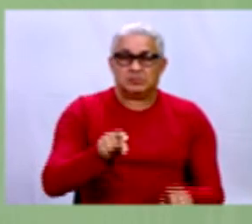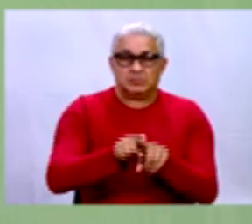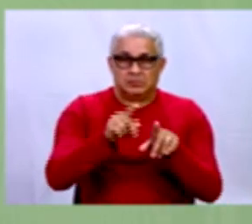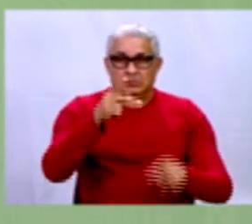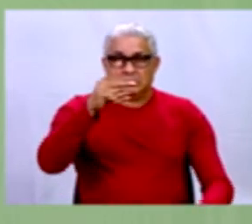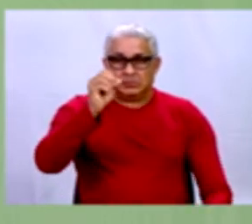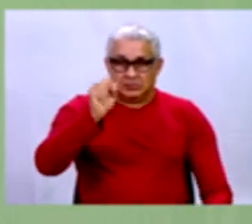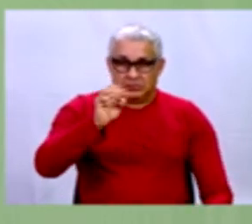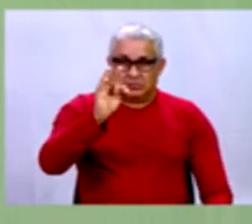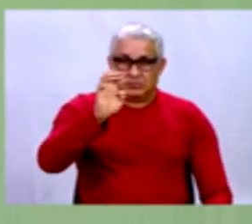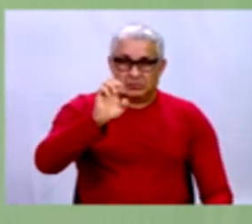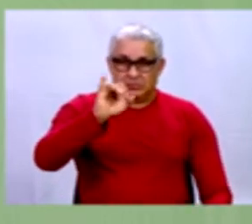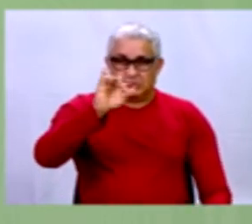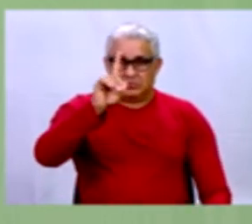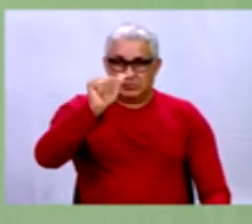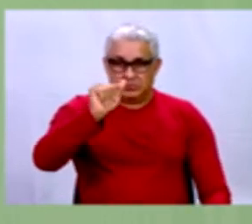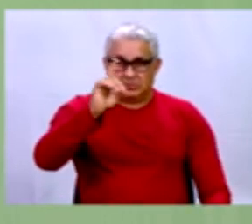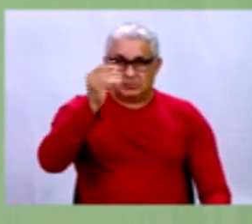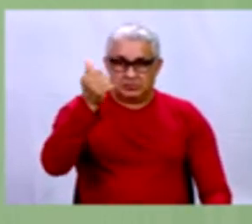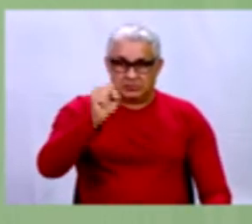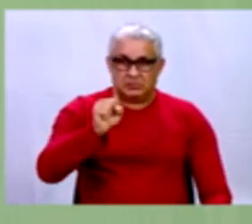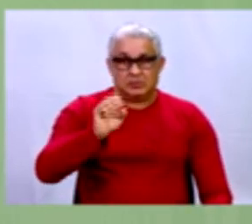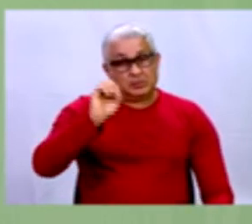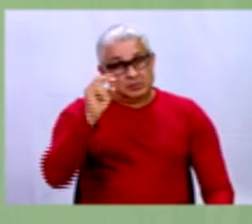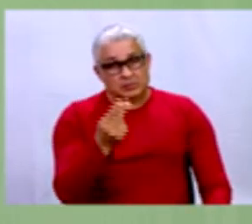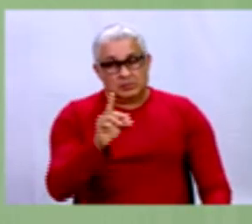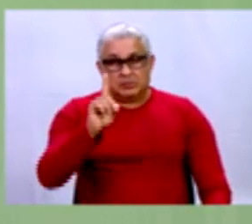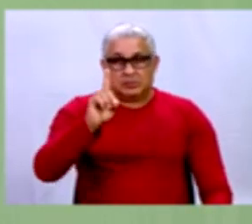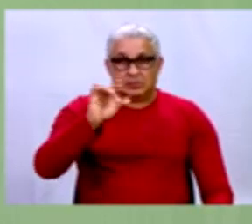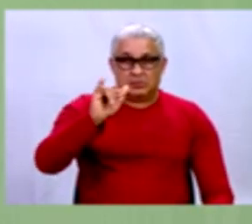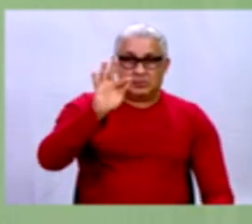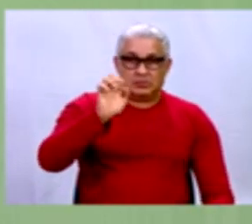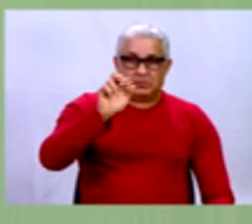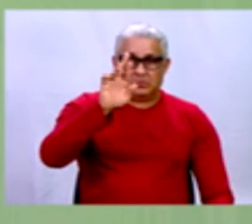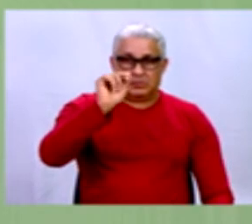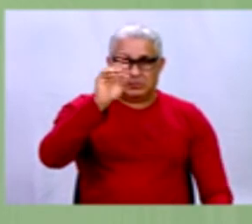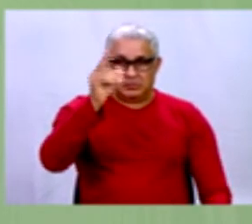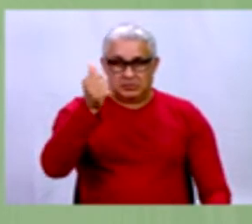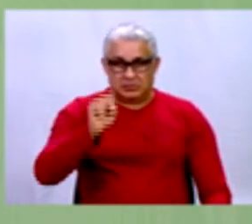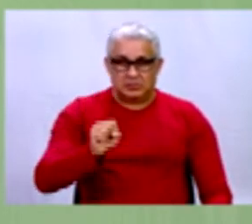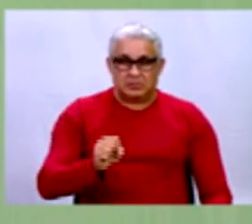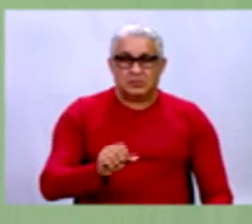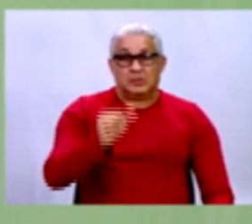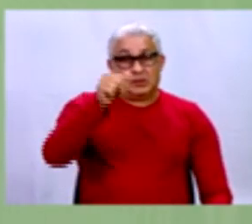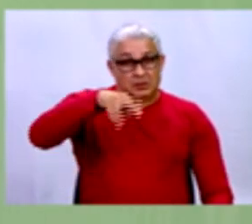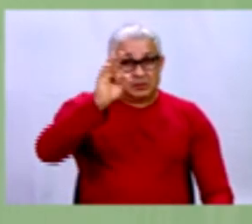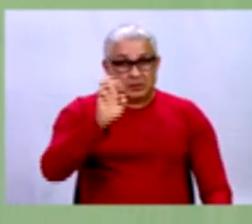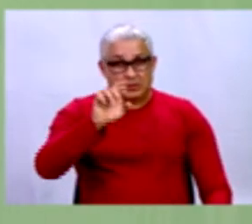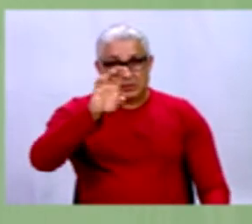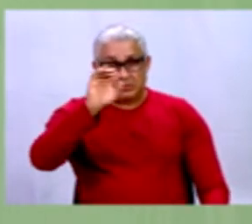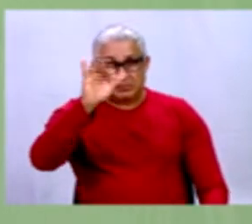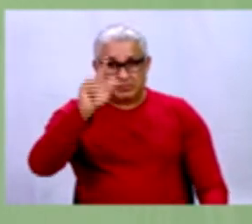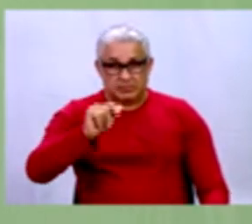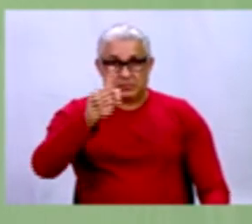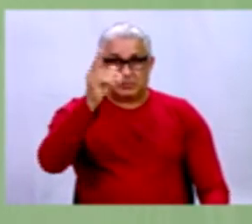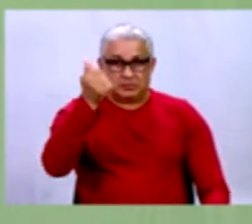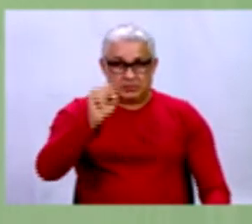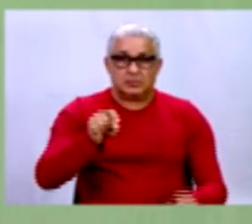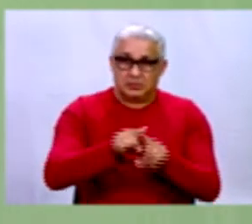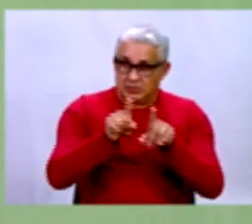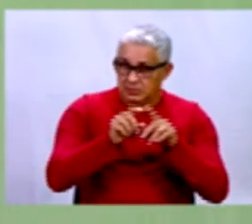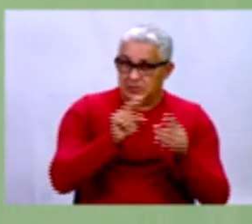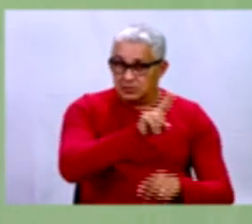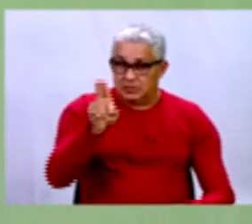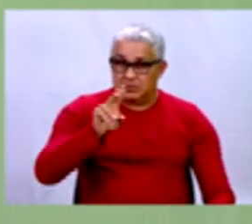postecipadas ou diferidas. Os pagamentos postecipados podem ser também chamados de vencidos, uma vez que